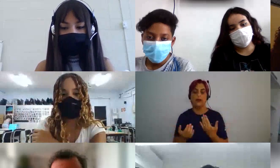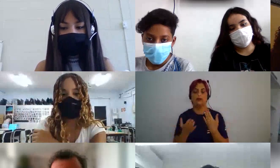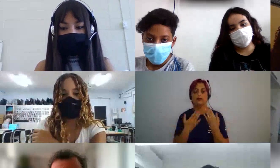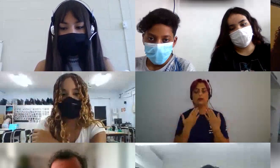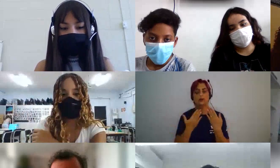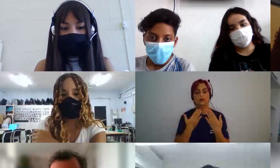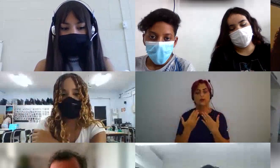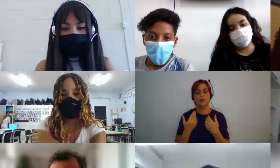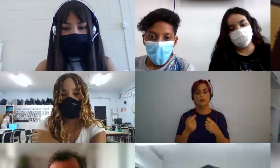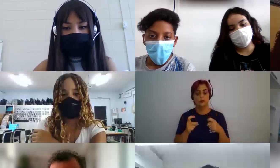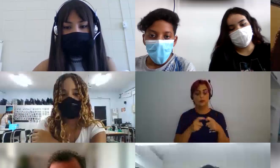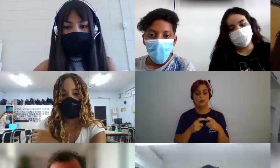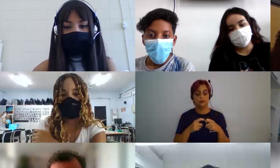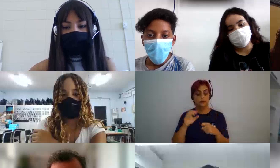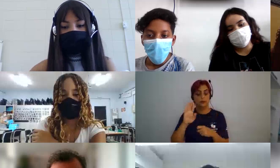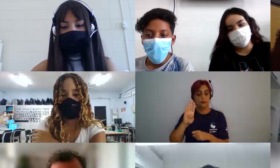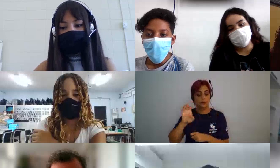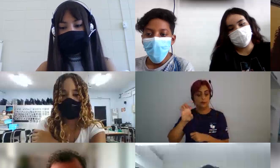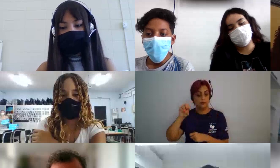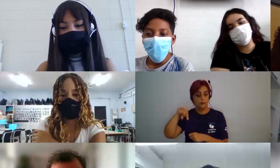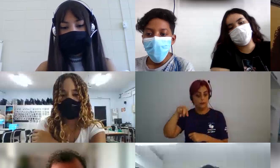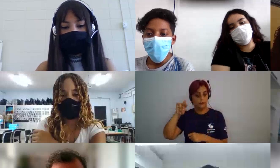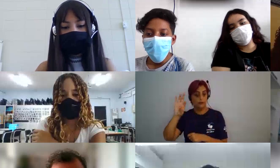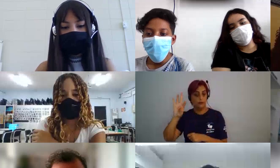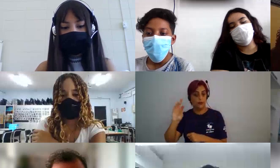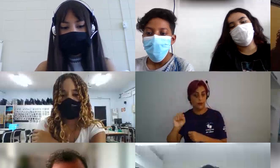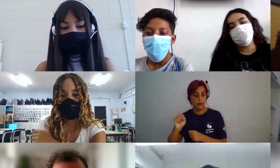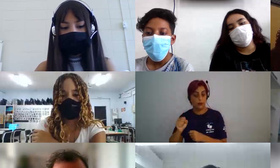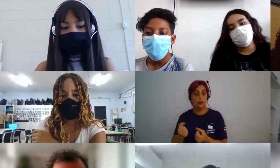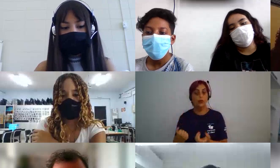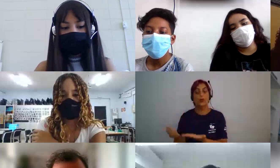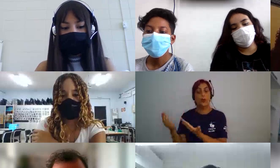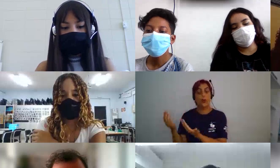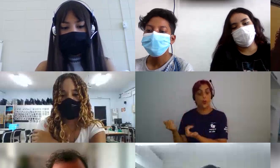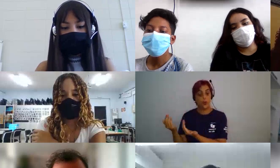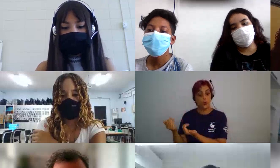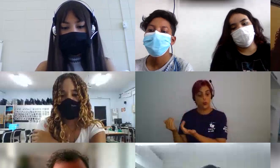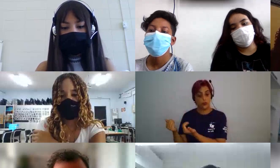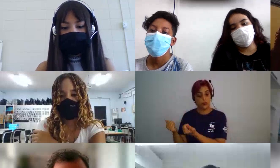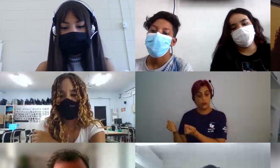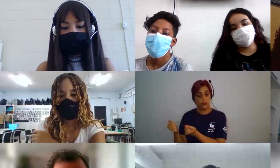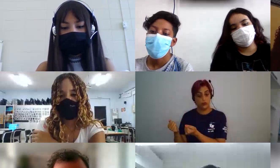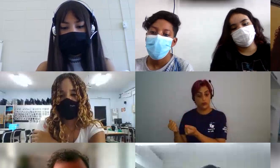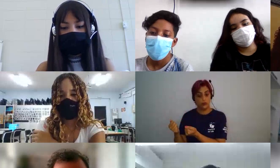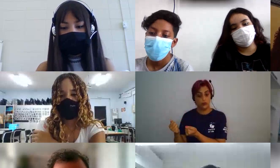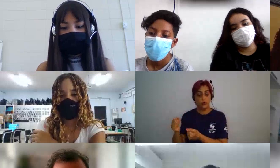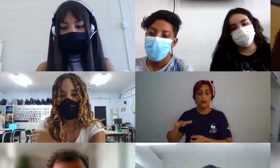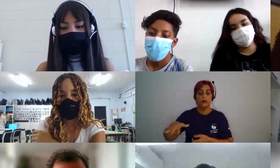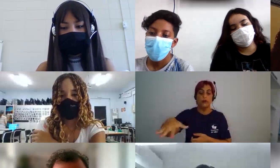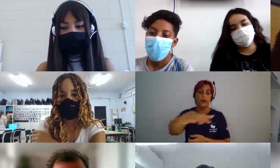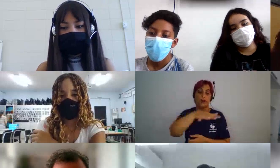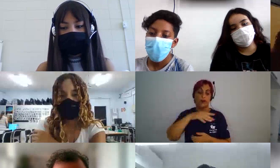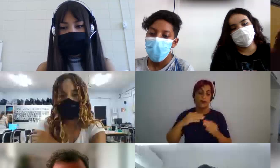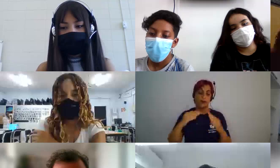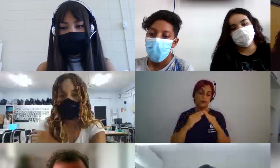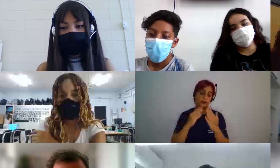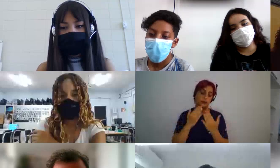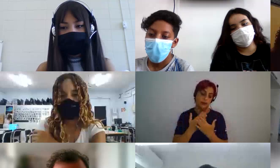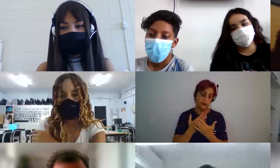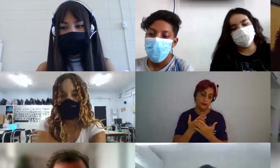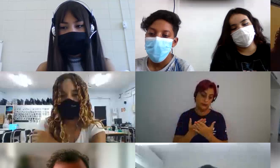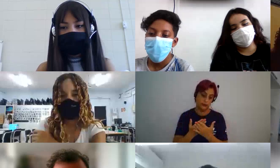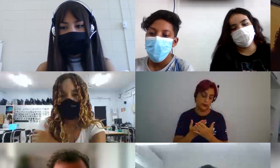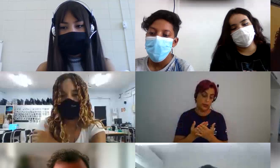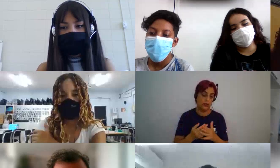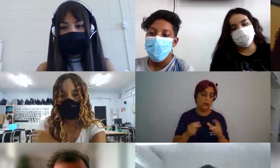Benito, com os jovens e estudantes gremistas da rede, presentes nessa plateia virtual, onde